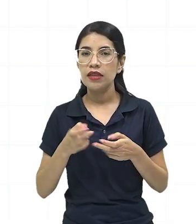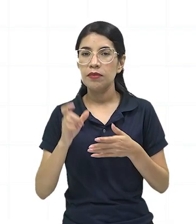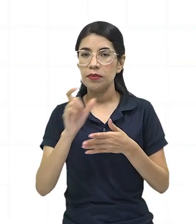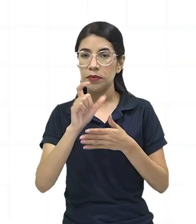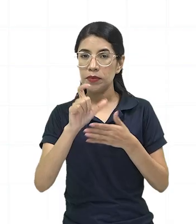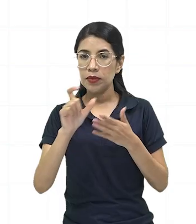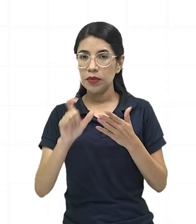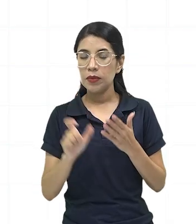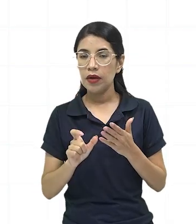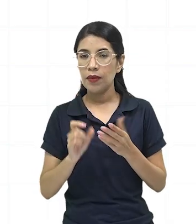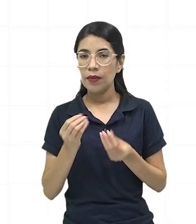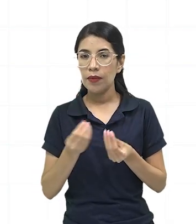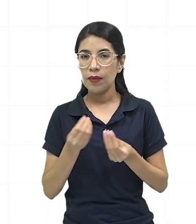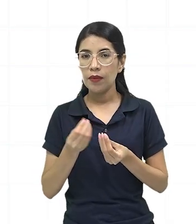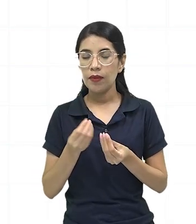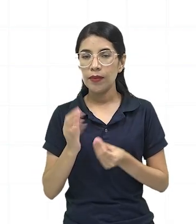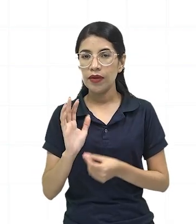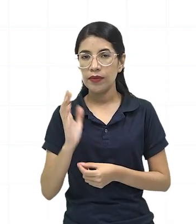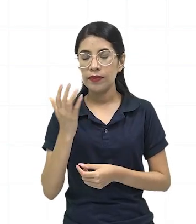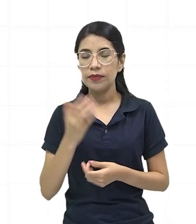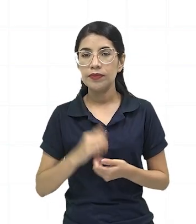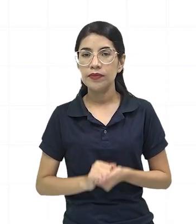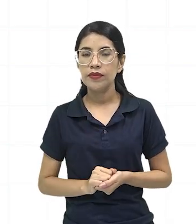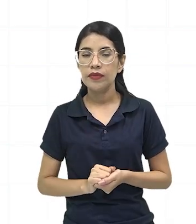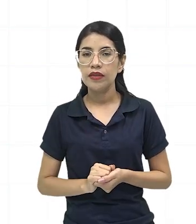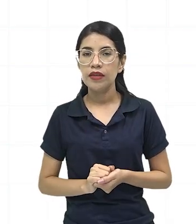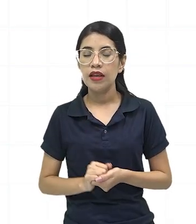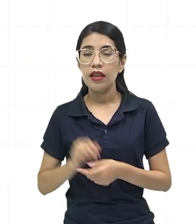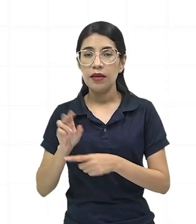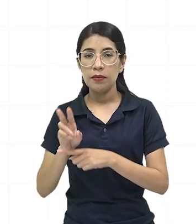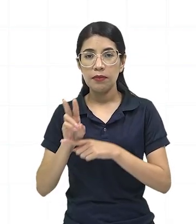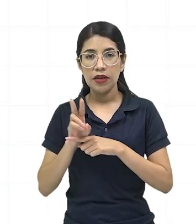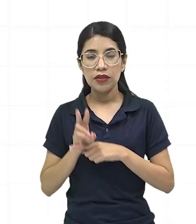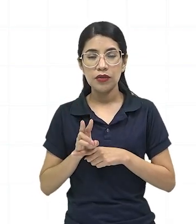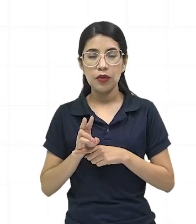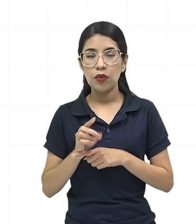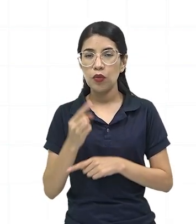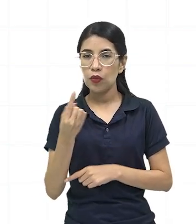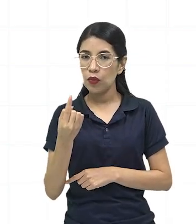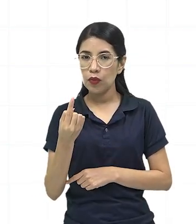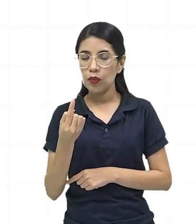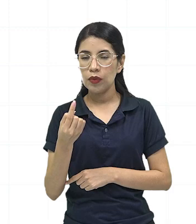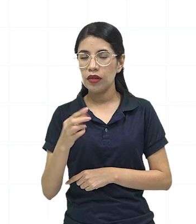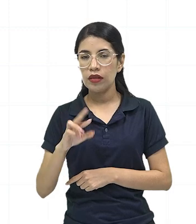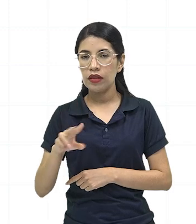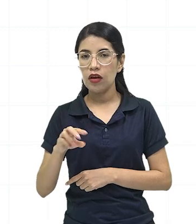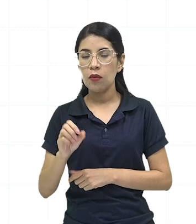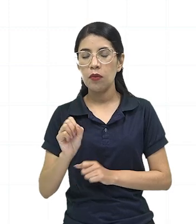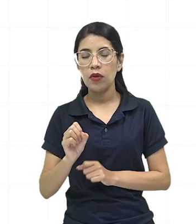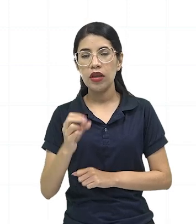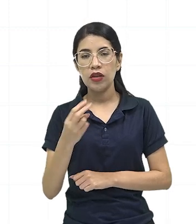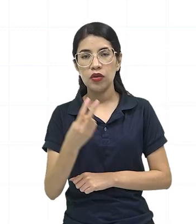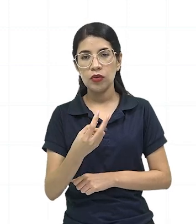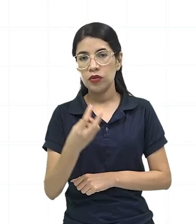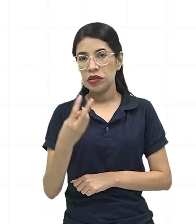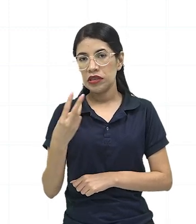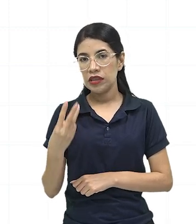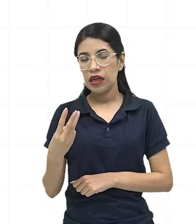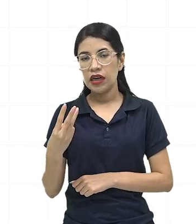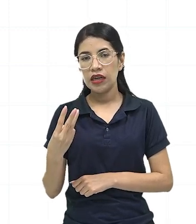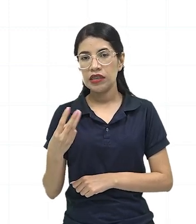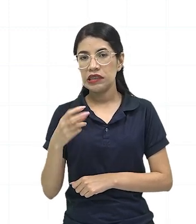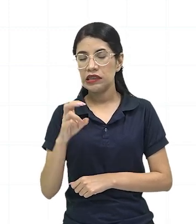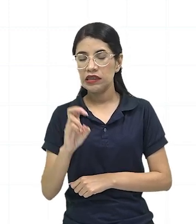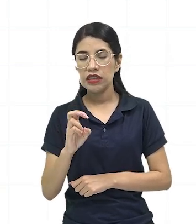plural. Vejam que eu estou falando agora que ela não me emprestou apenas um, mais de um, poderia ser dois, três, enfim. Tá no plural.